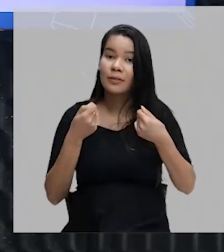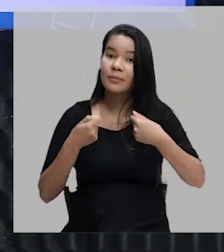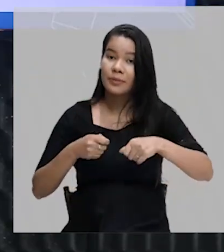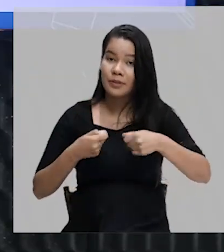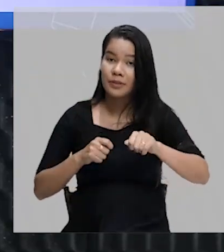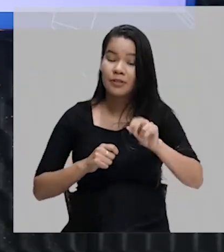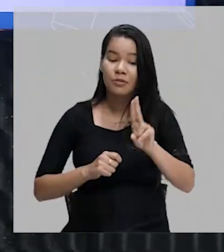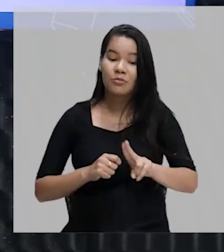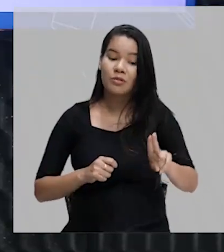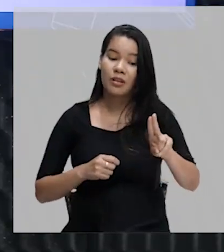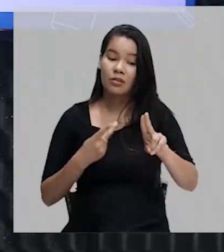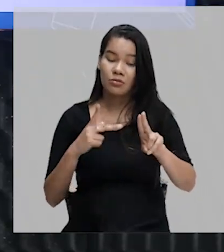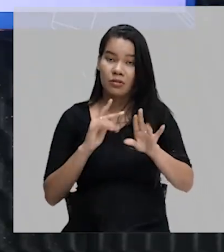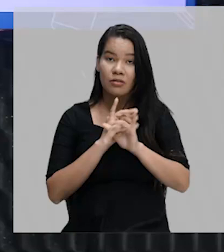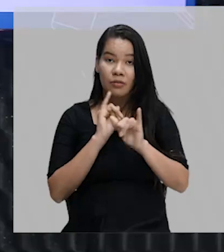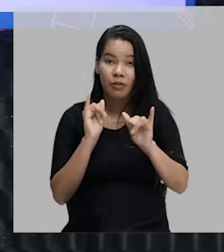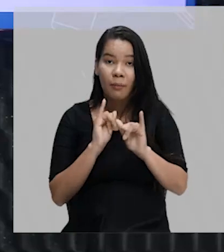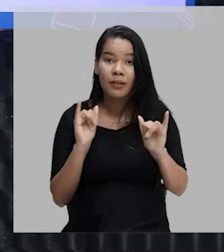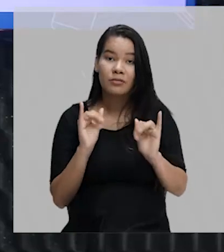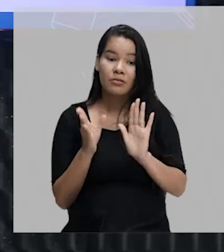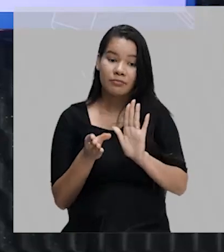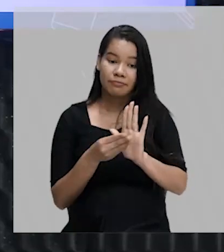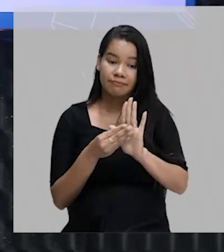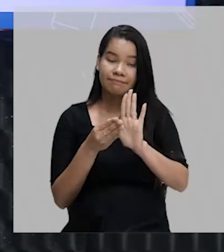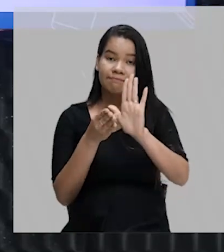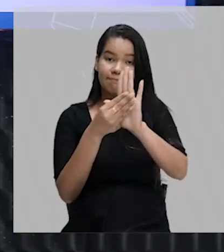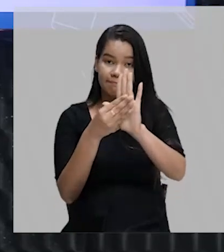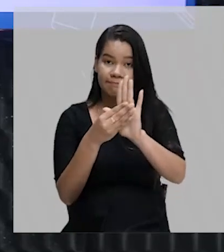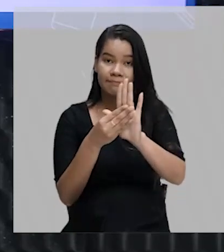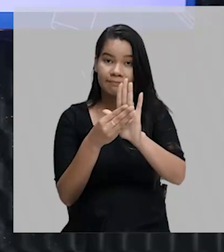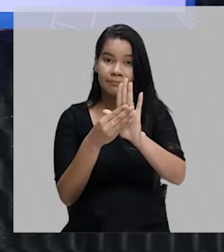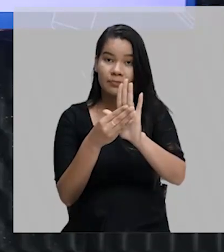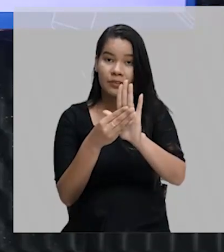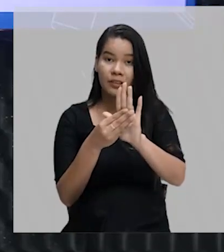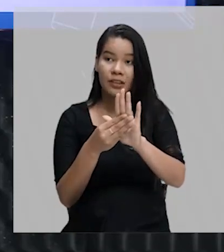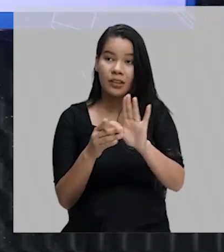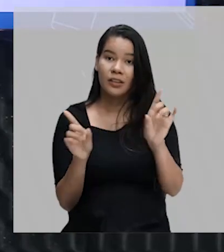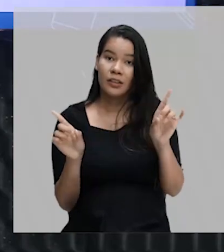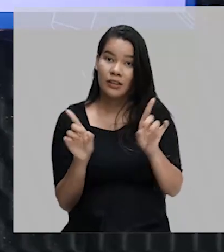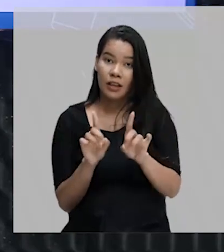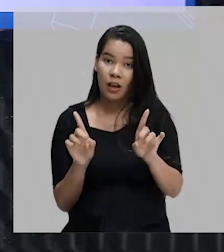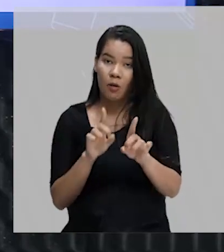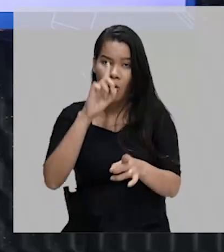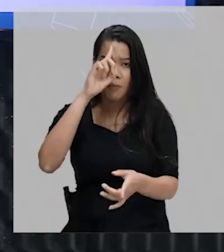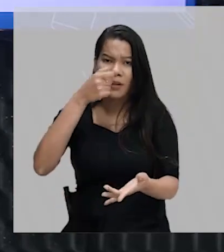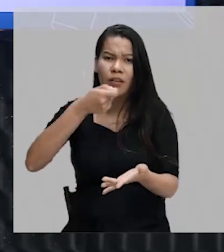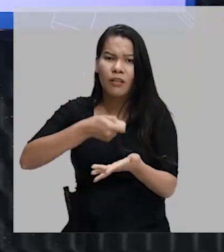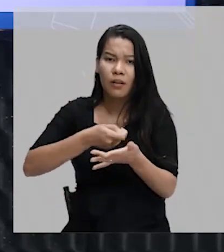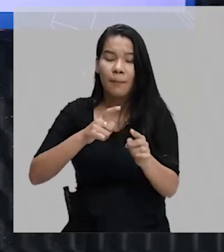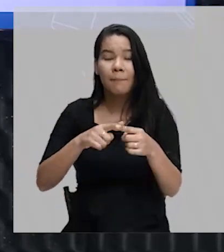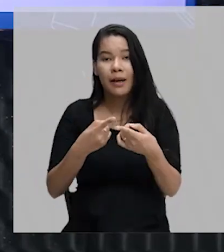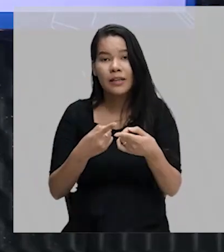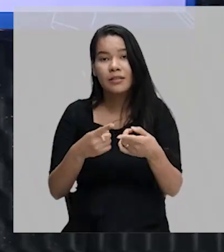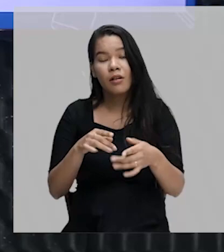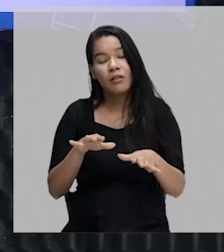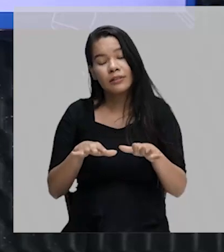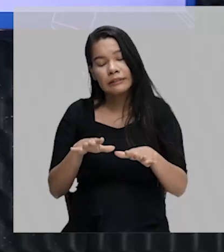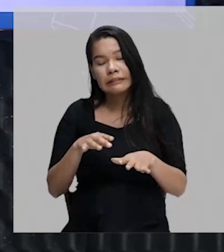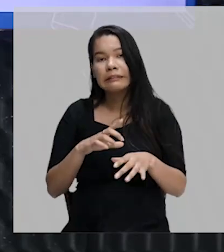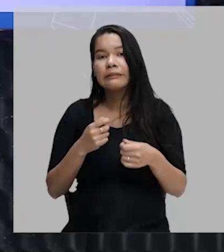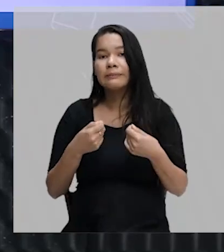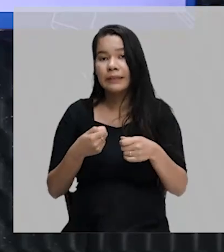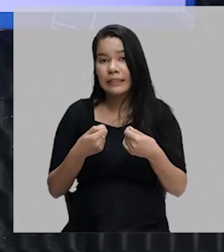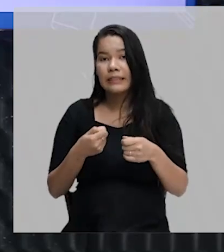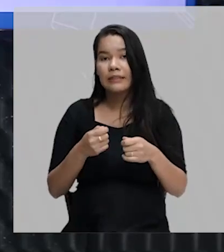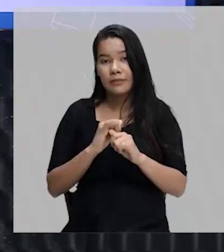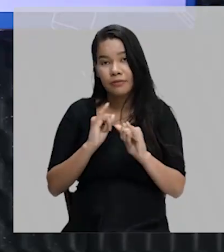colocar algumas informações. Não necessariamente de forma obrigatória, mas algumas são necessárias.